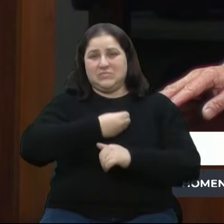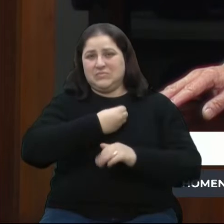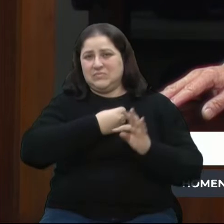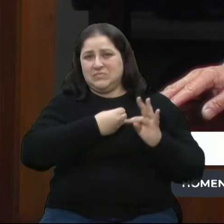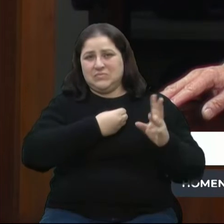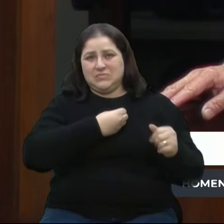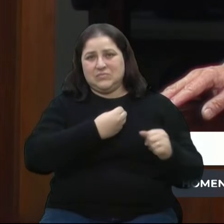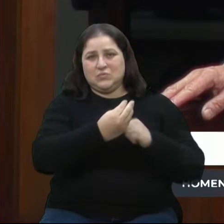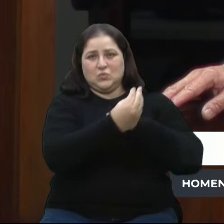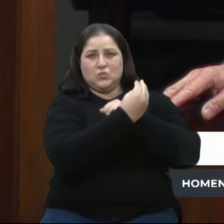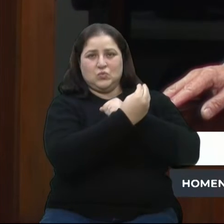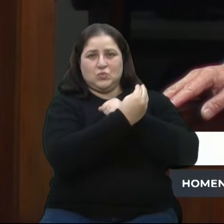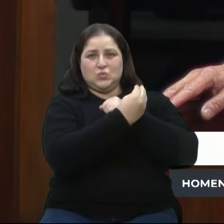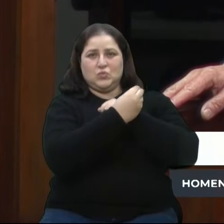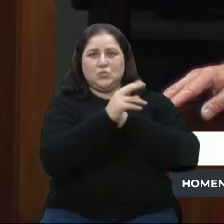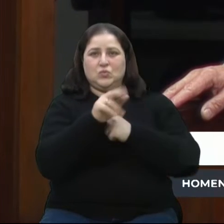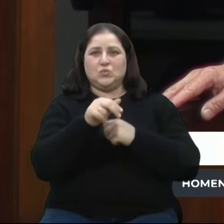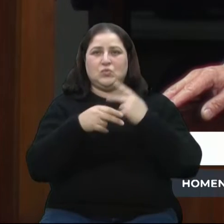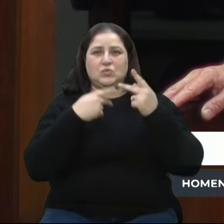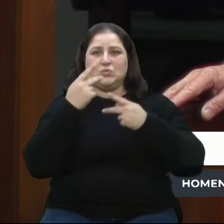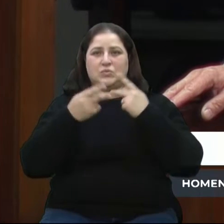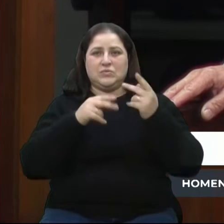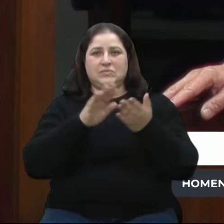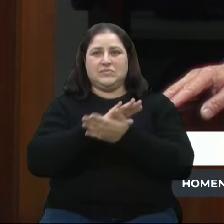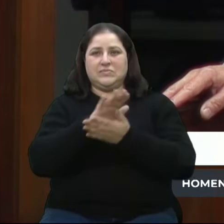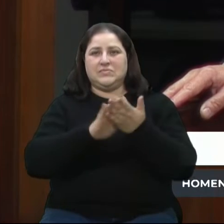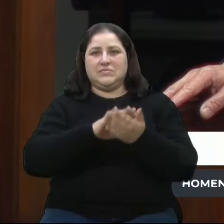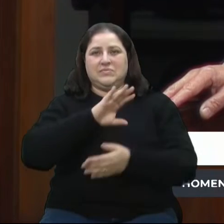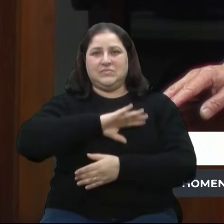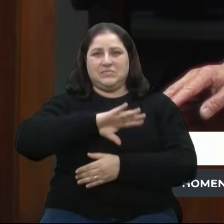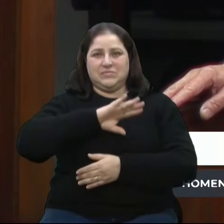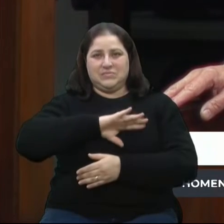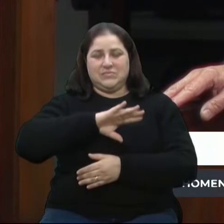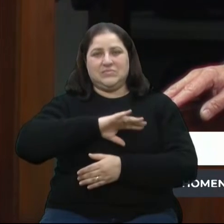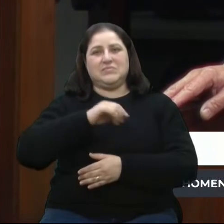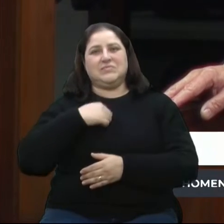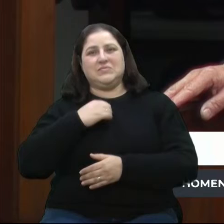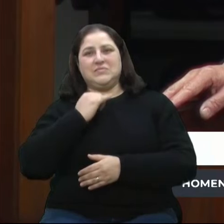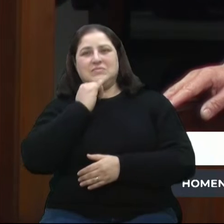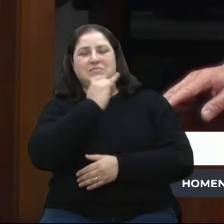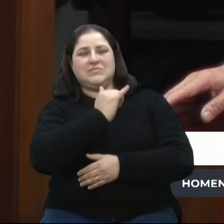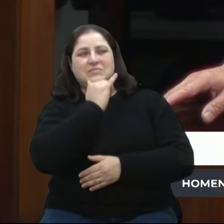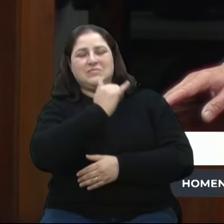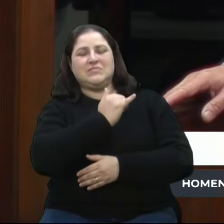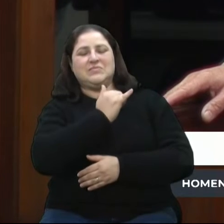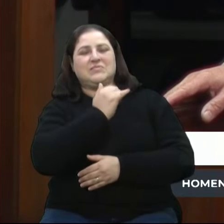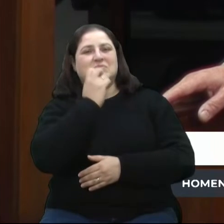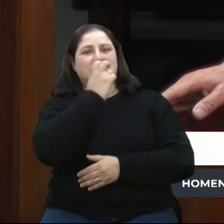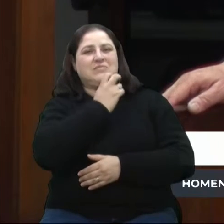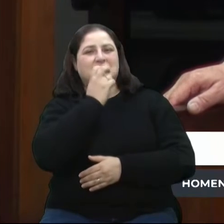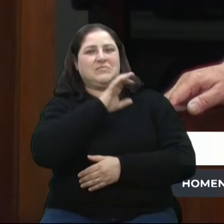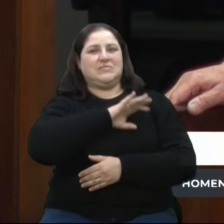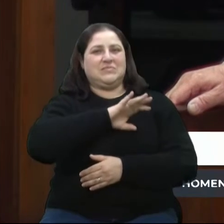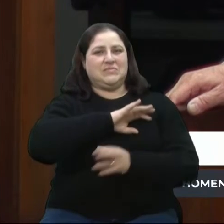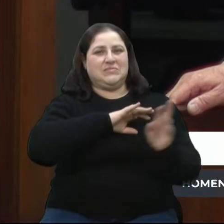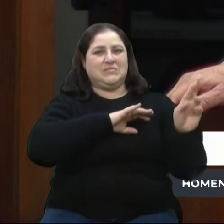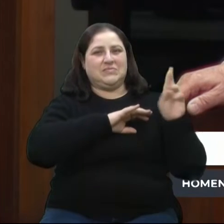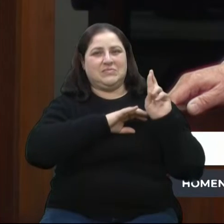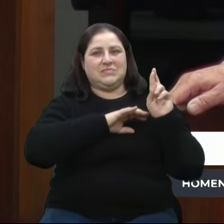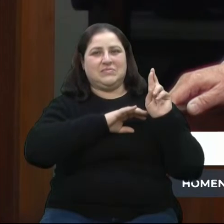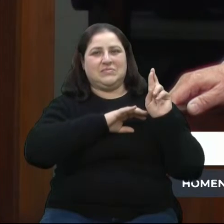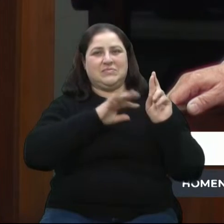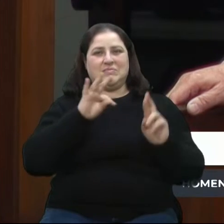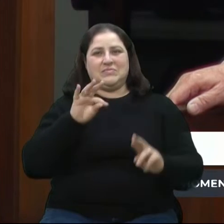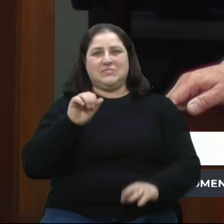cuidou de nós, ela não falou uma palavra em português. Nós falava com ela em português, ela respondia em italiano. E aí um dia estava ela e a minha